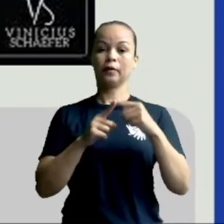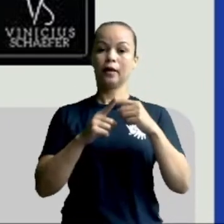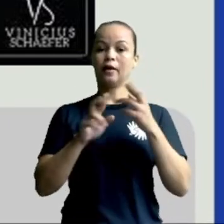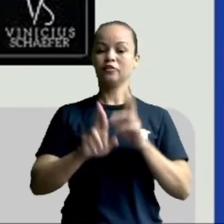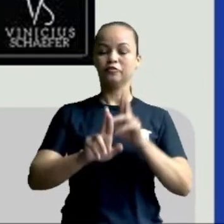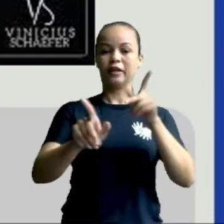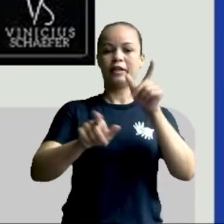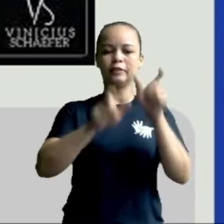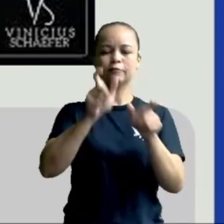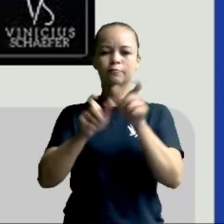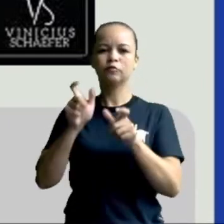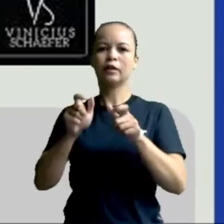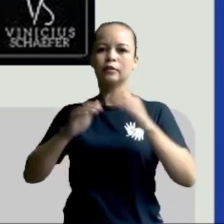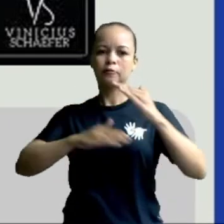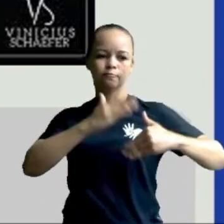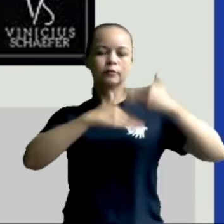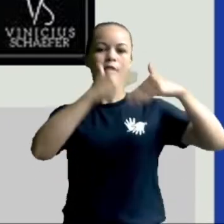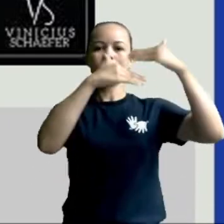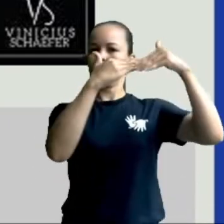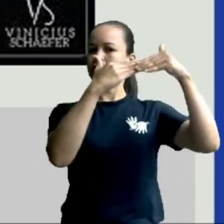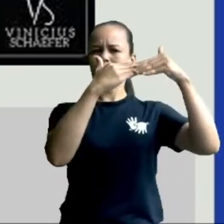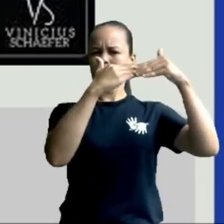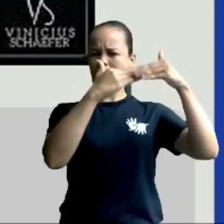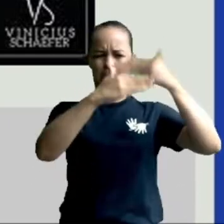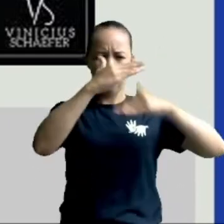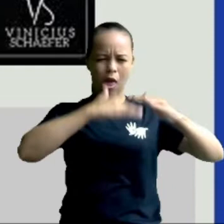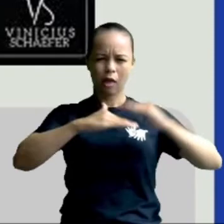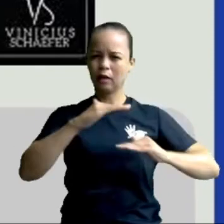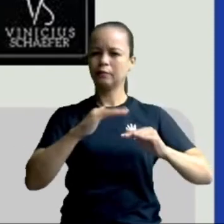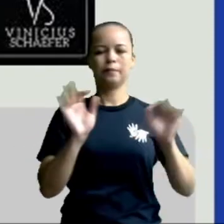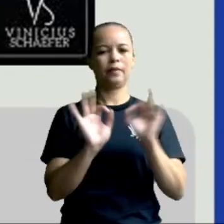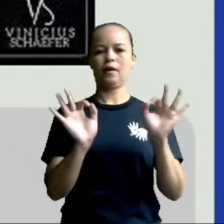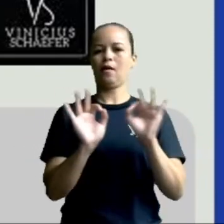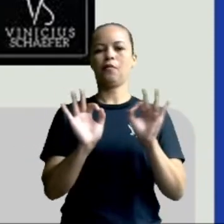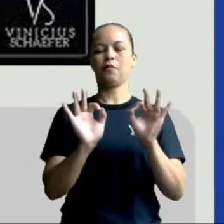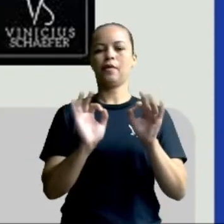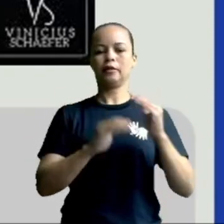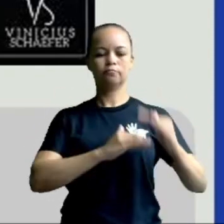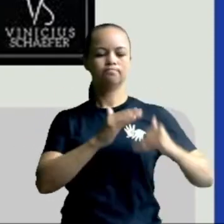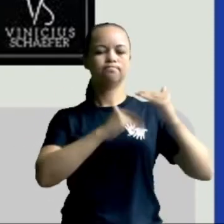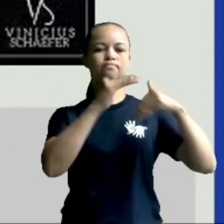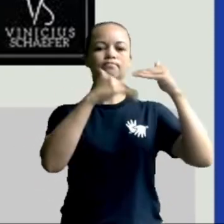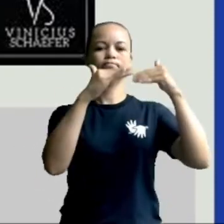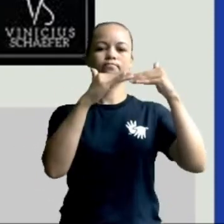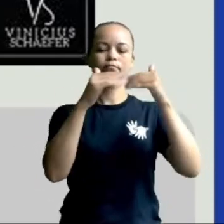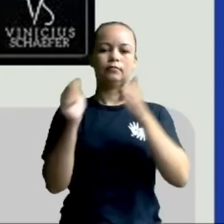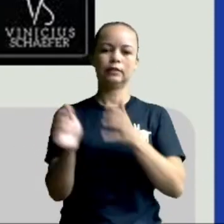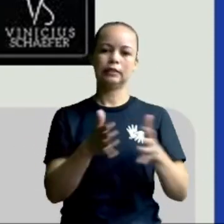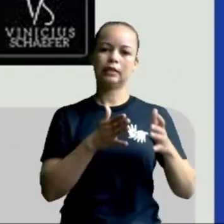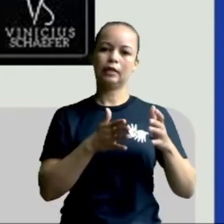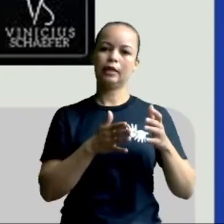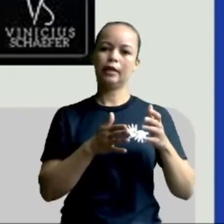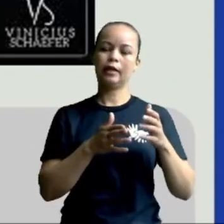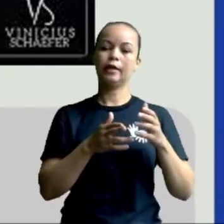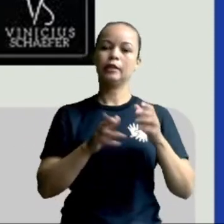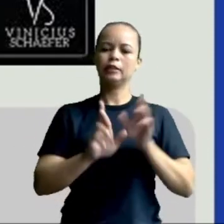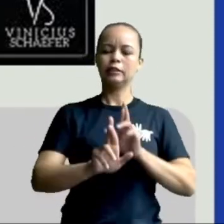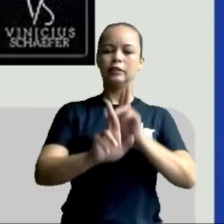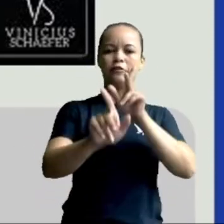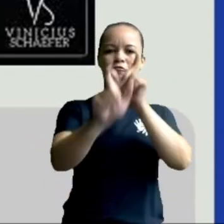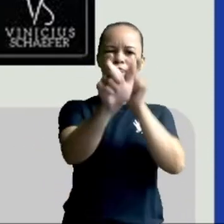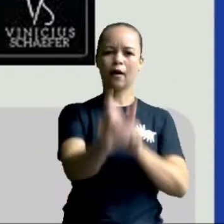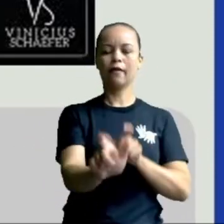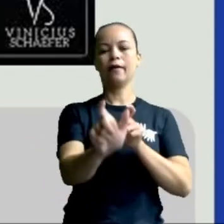nos fazem engrandecer, não nos apequenar, não nos constranger. Porque de ser diferente é algo que